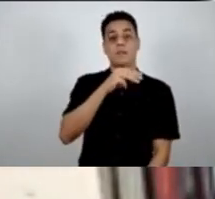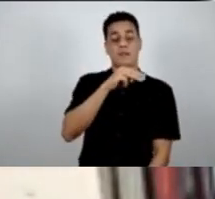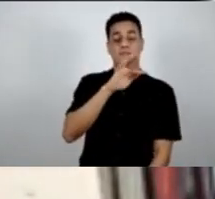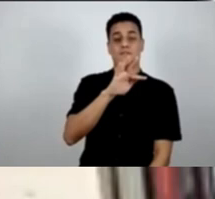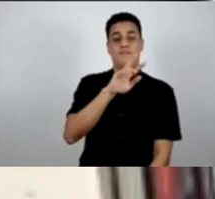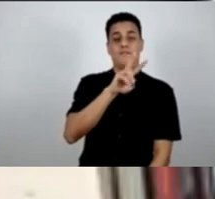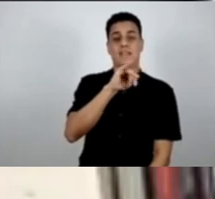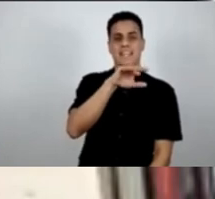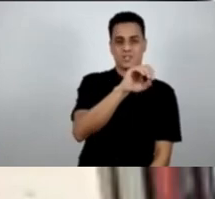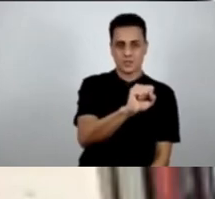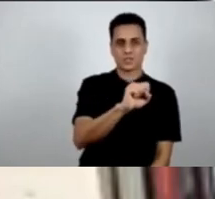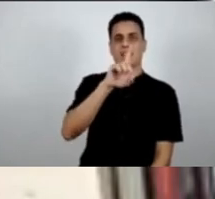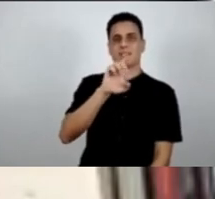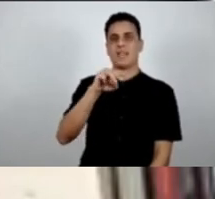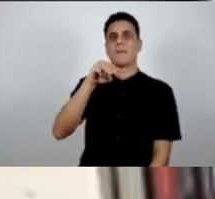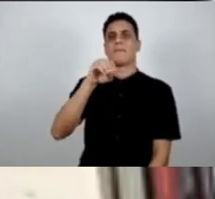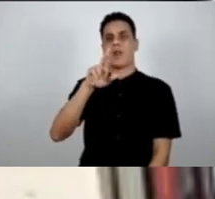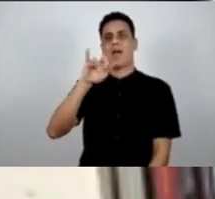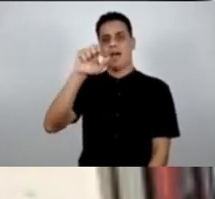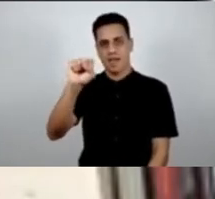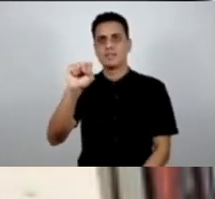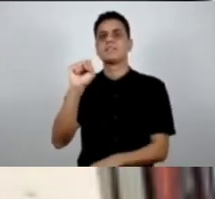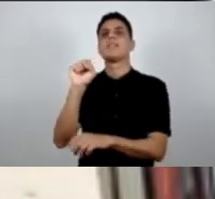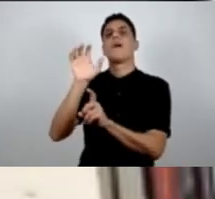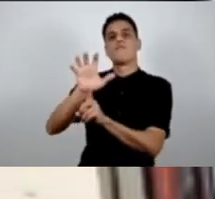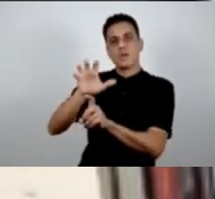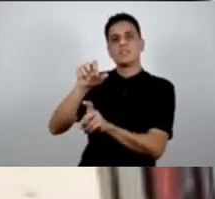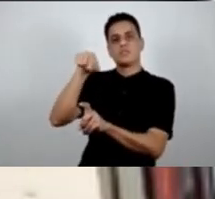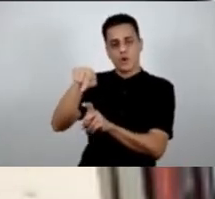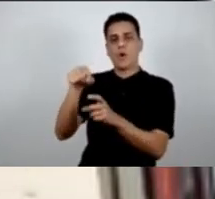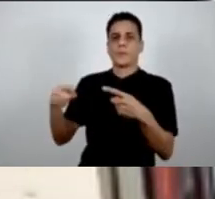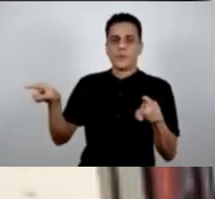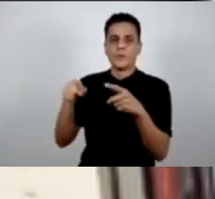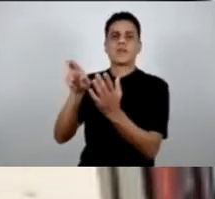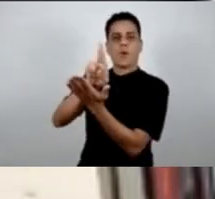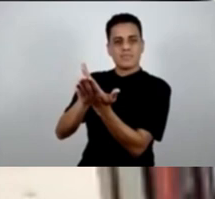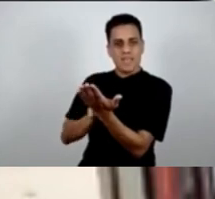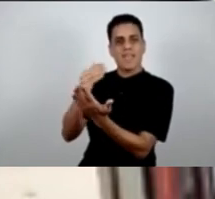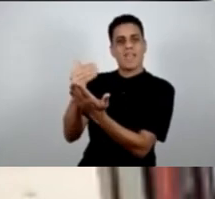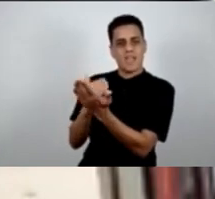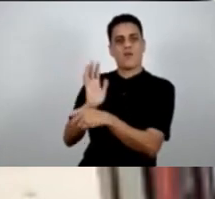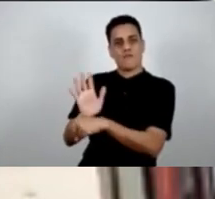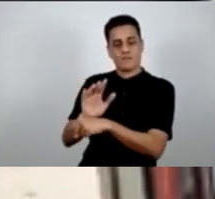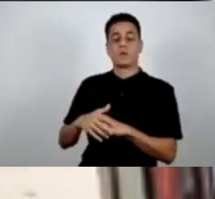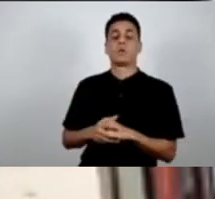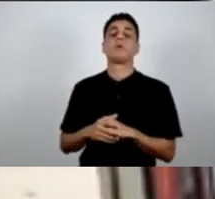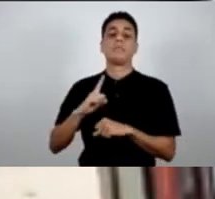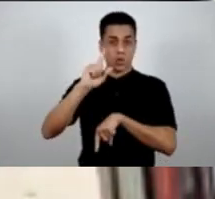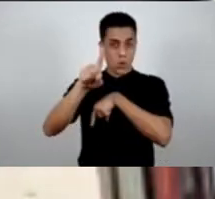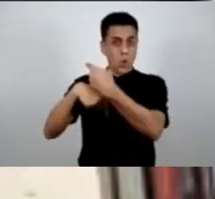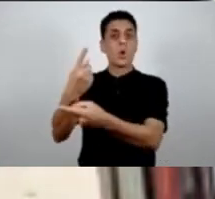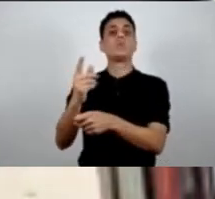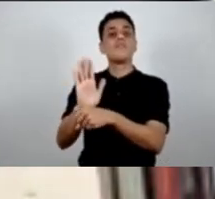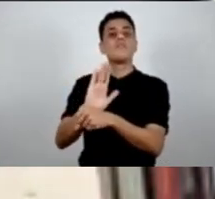conhecido, participou do roteiro, da música. Você tem depois um filme feito na construção de Brasília, um